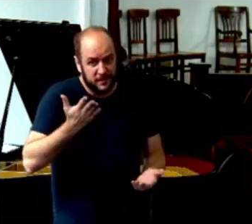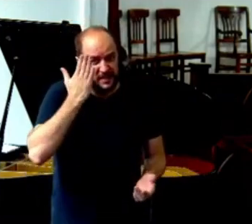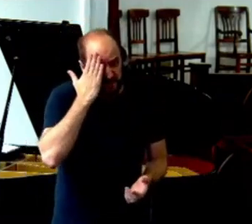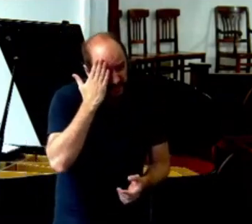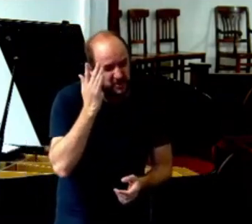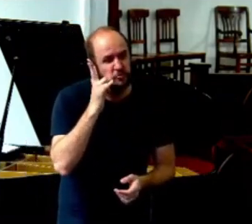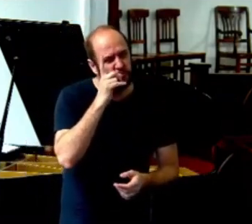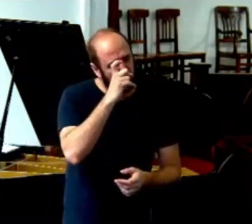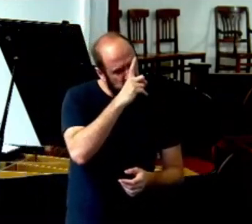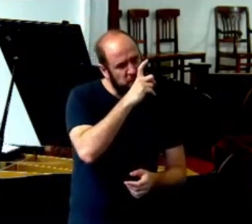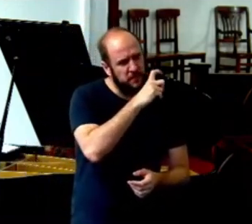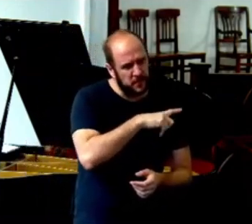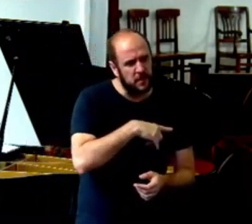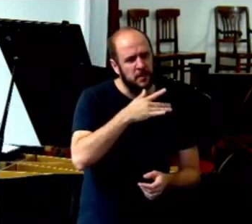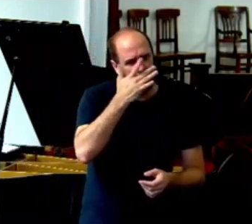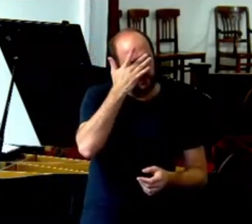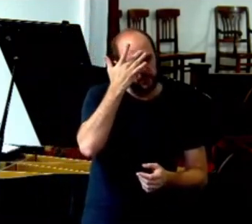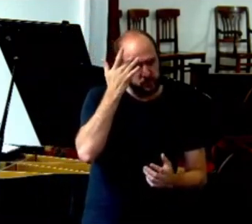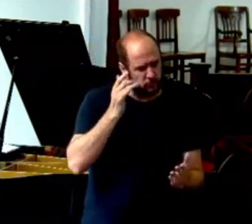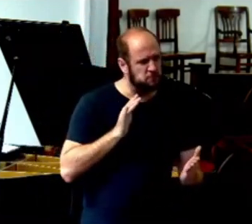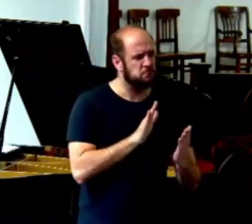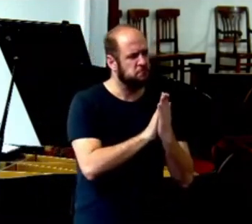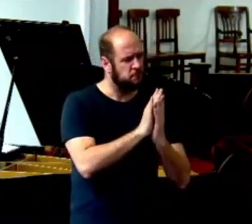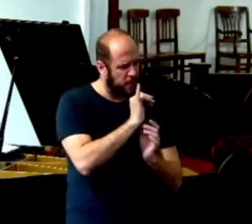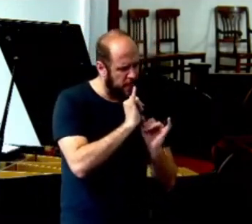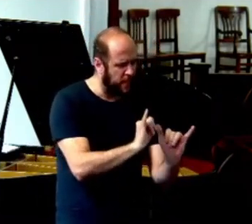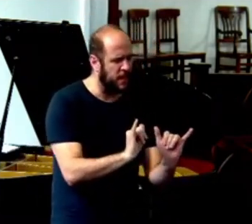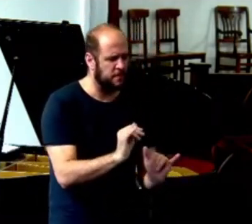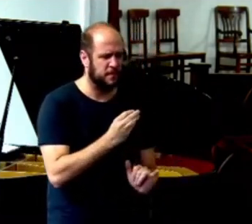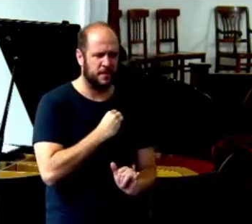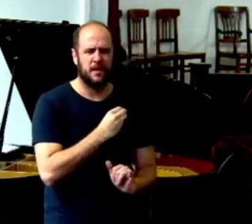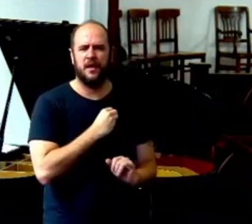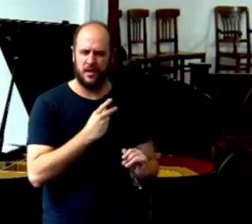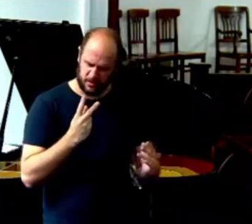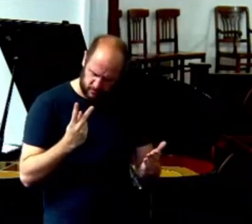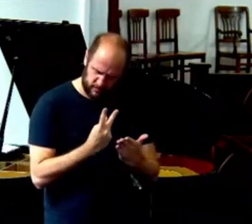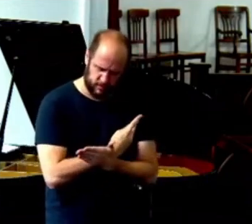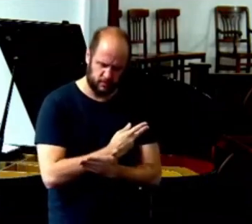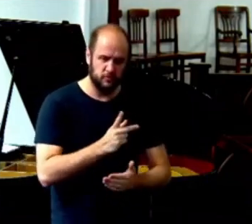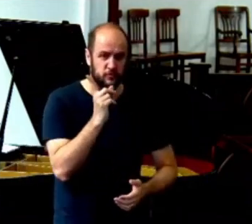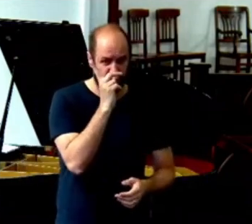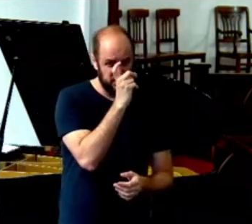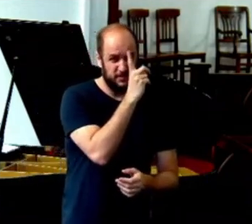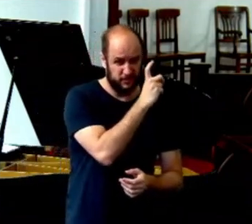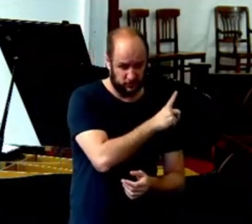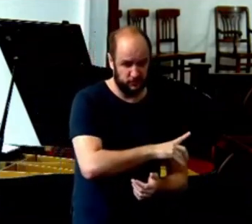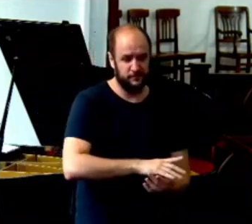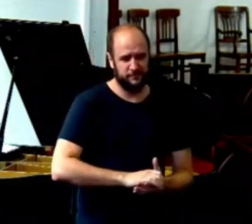Eu sei que é difícil ouvir alguém confrontando os seus pecados, os seus erros.